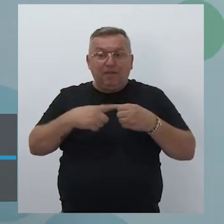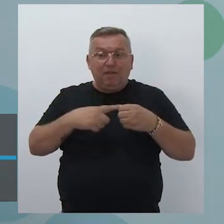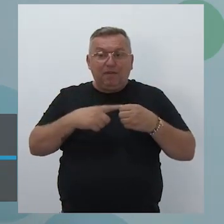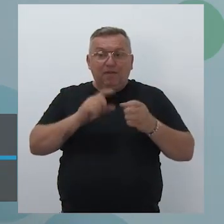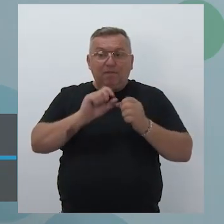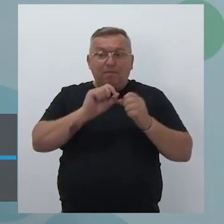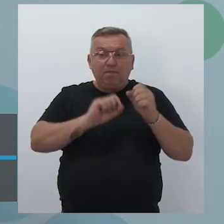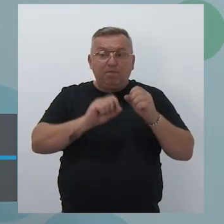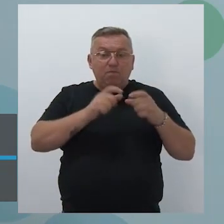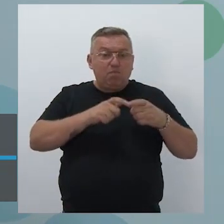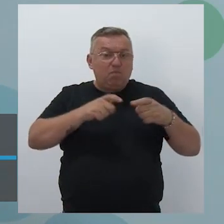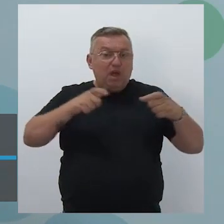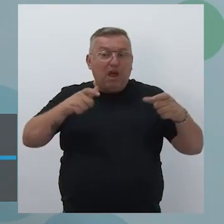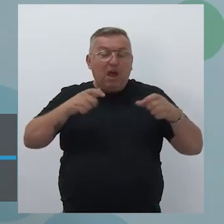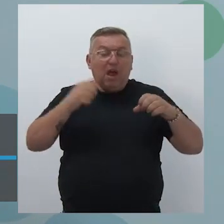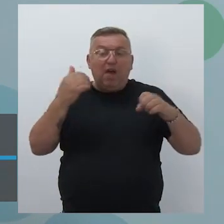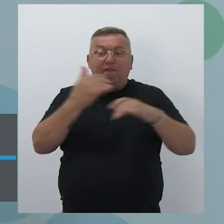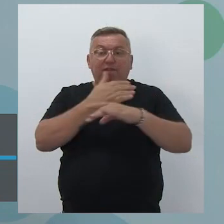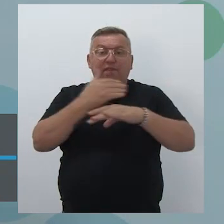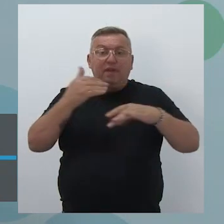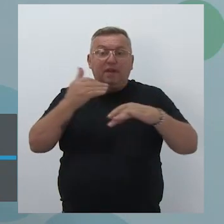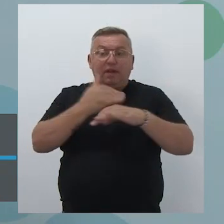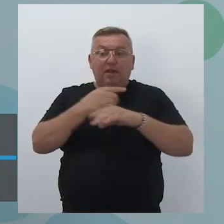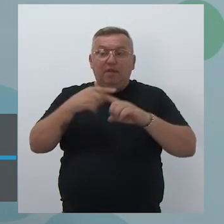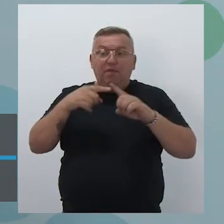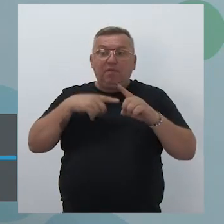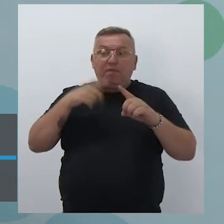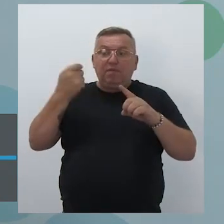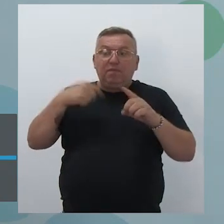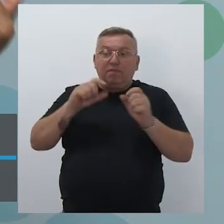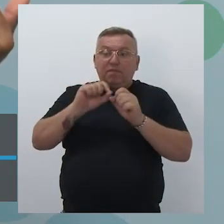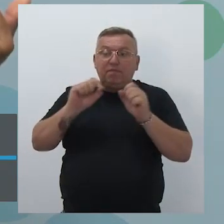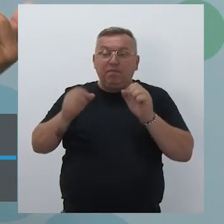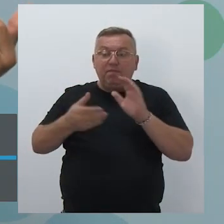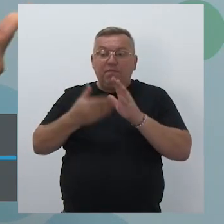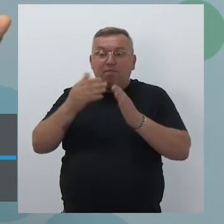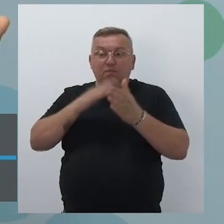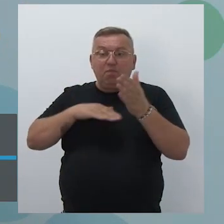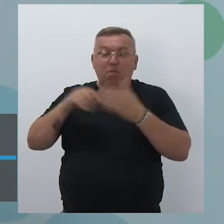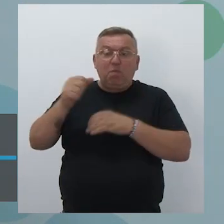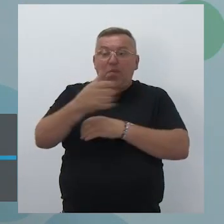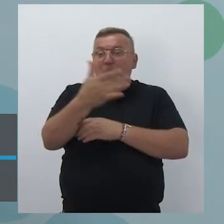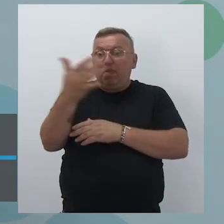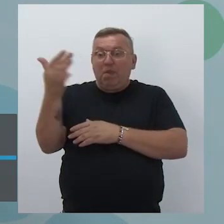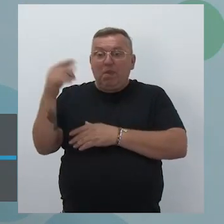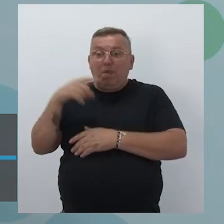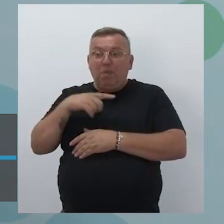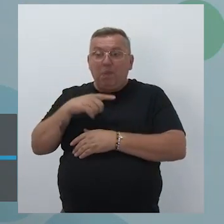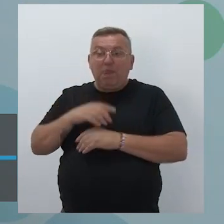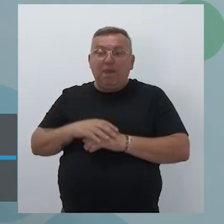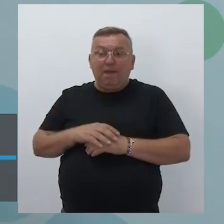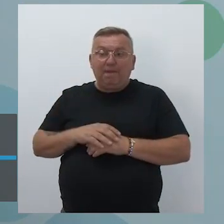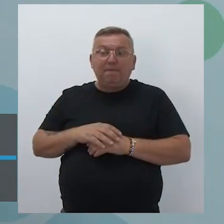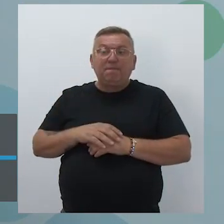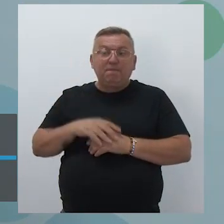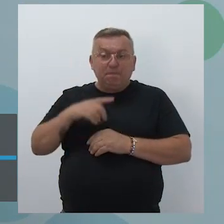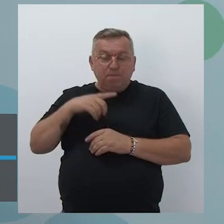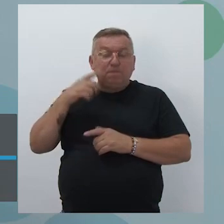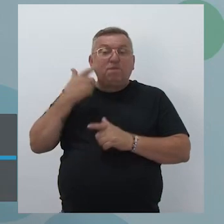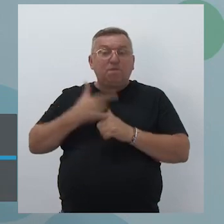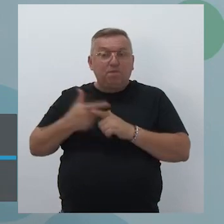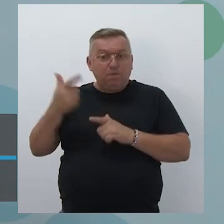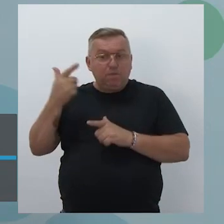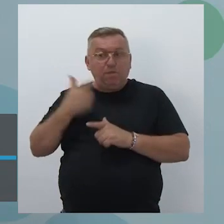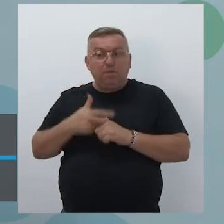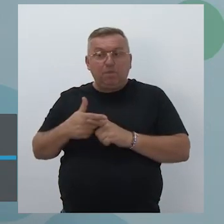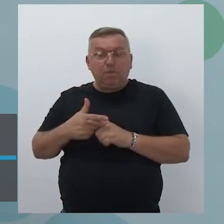uma larga avenida aqui, mas para isso a gente vai precisar remover todas essas árvores centenárias. Isso é uma problemática.